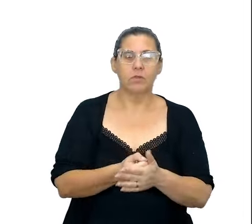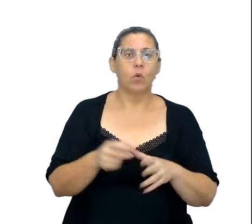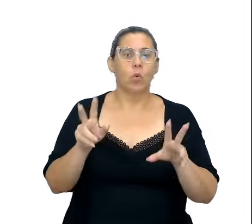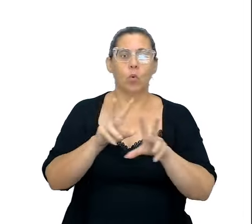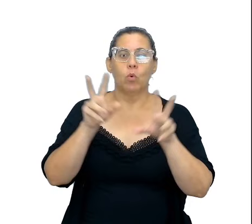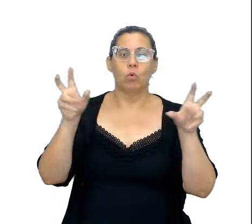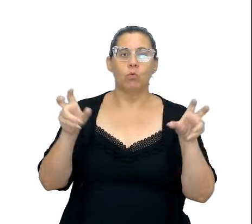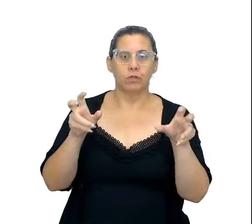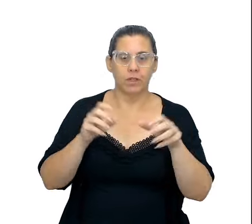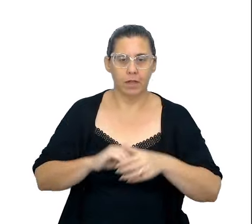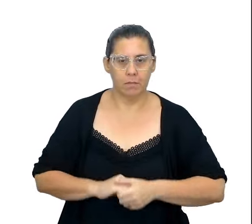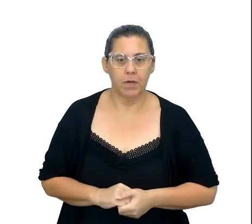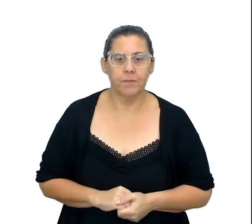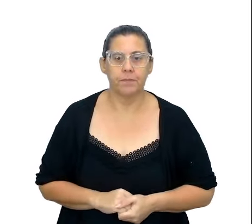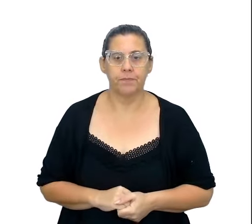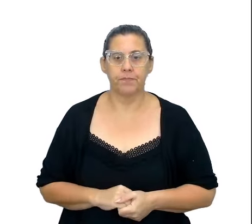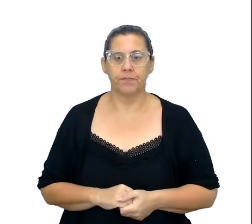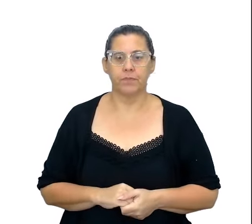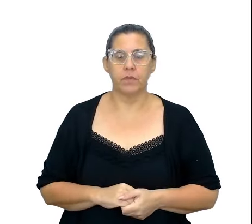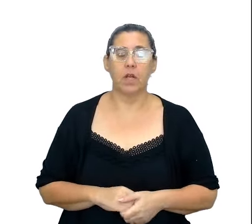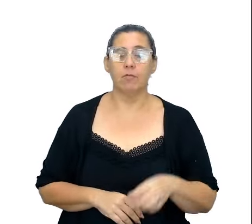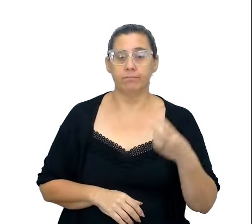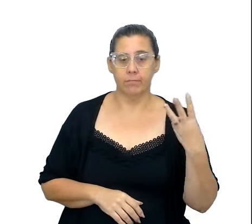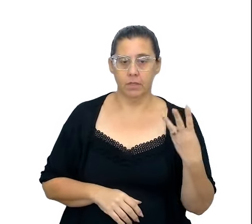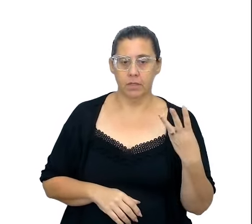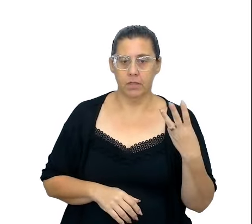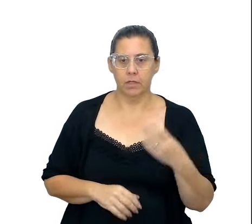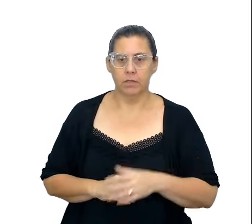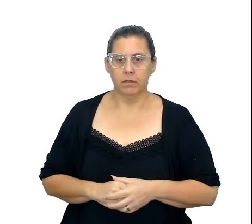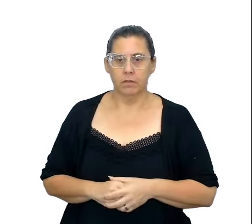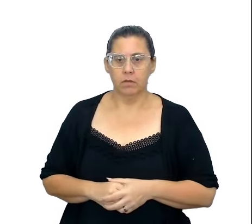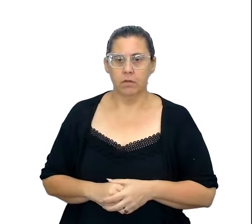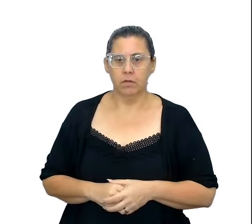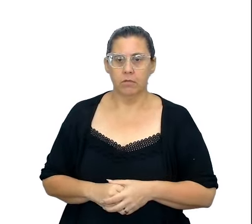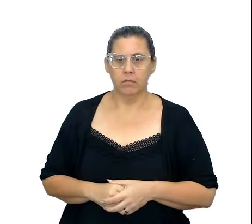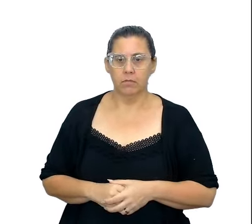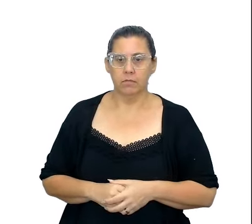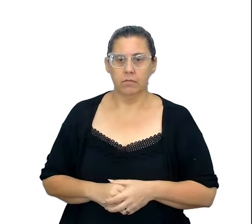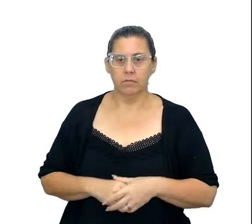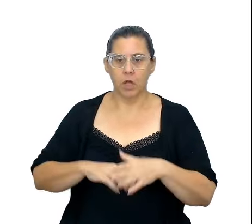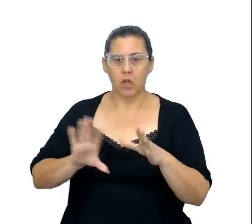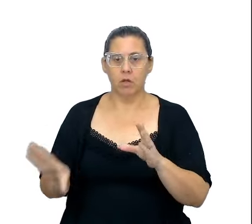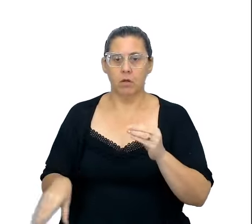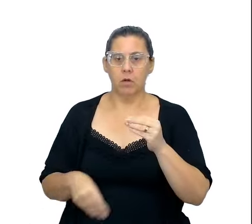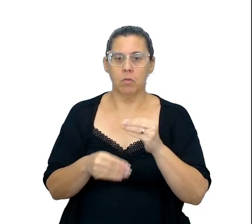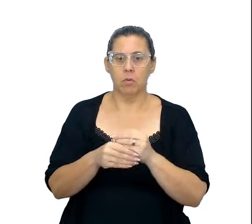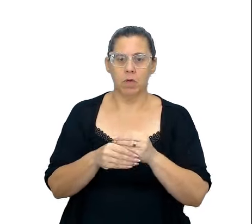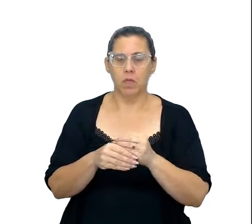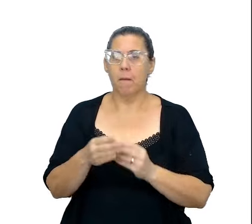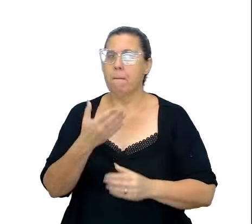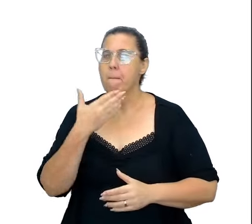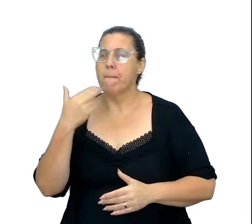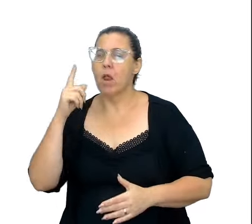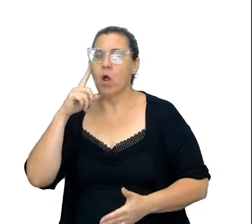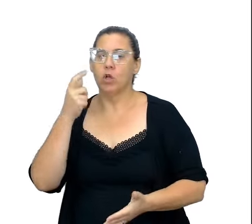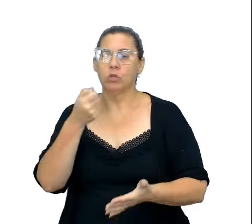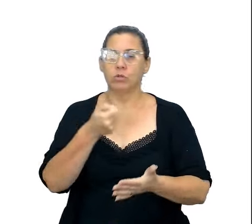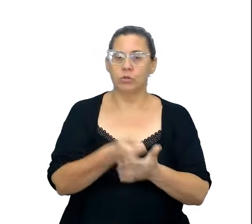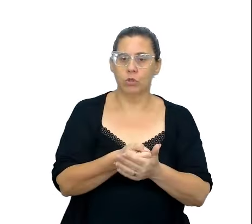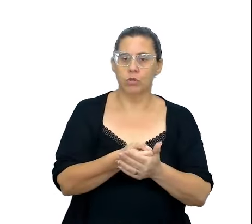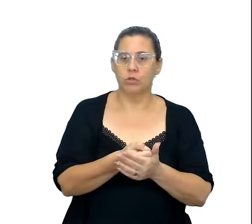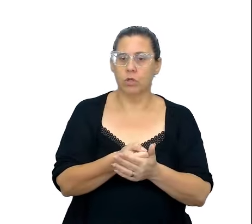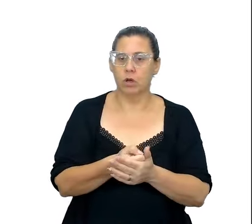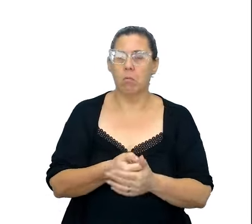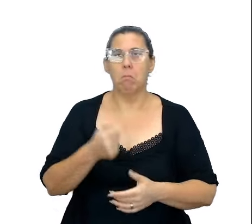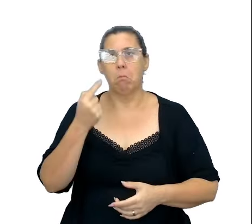essa problemática que foi colocado. A 3, a ideação, então, implementar a melhor solução. Pode ser colocado